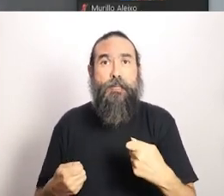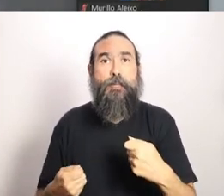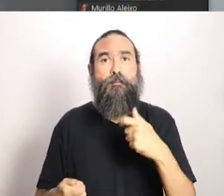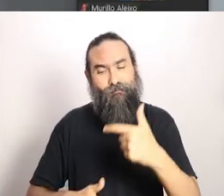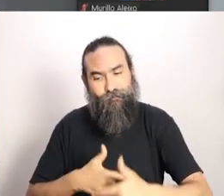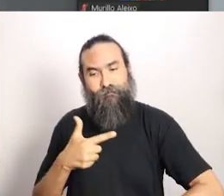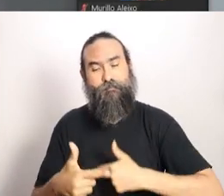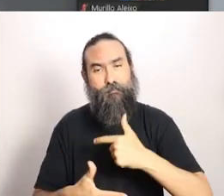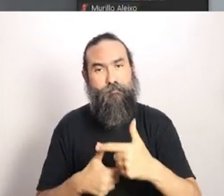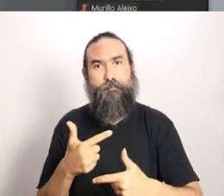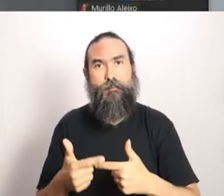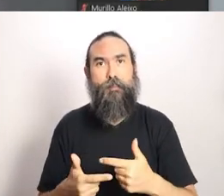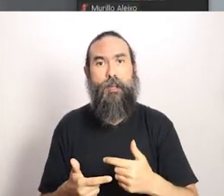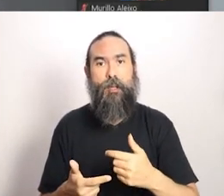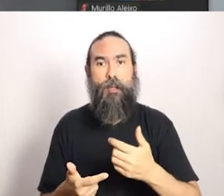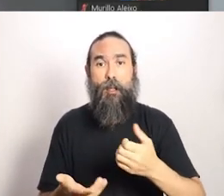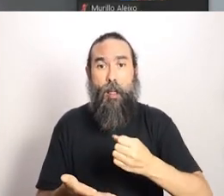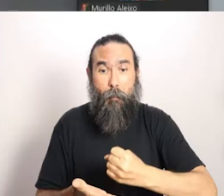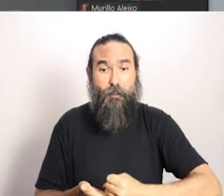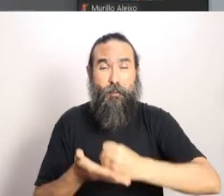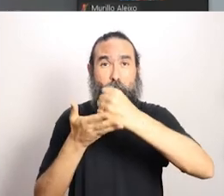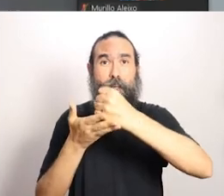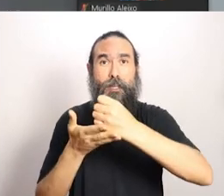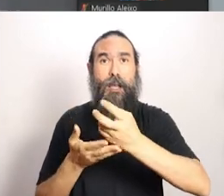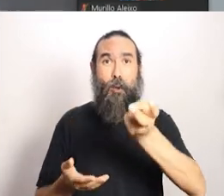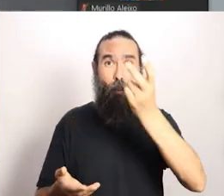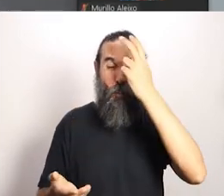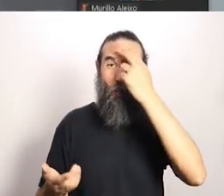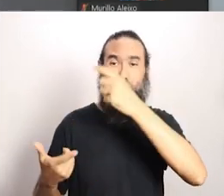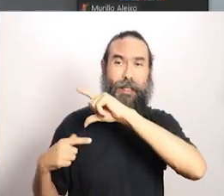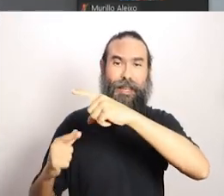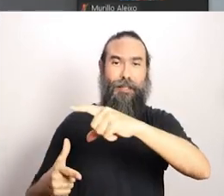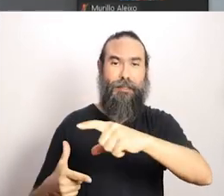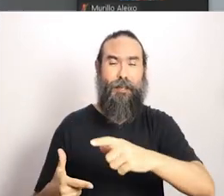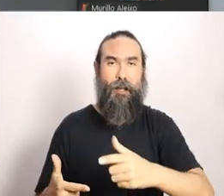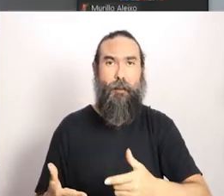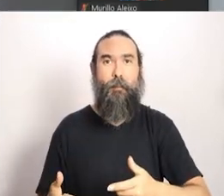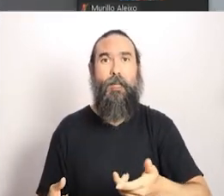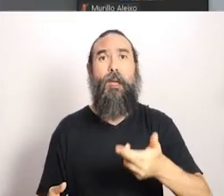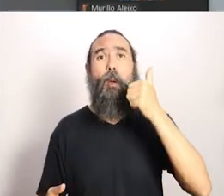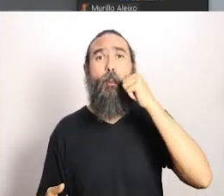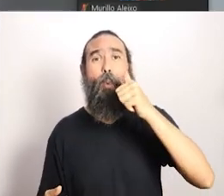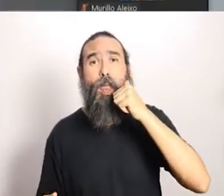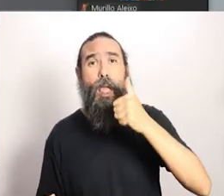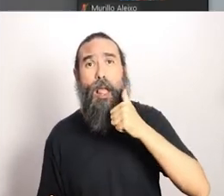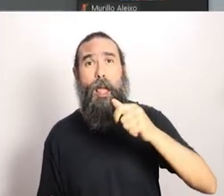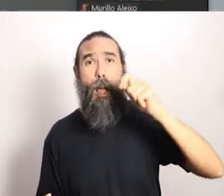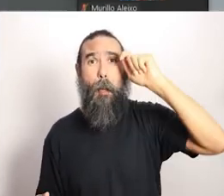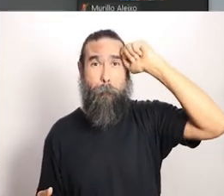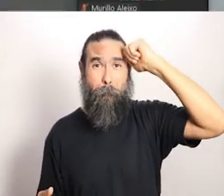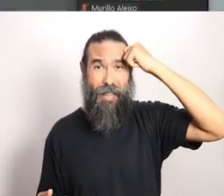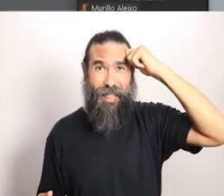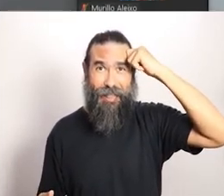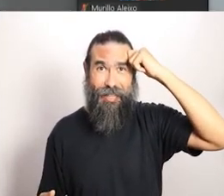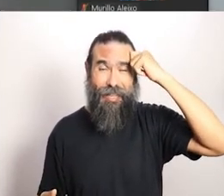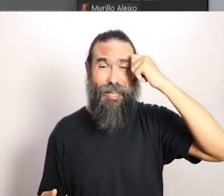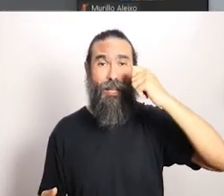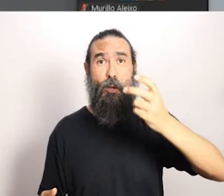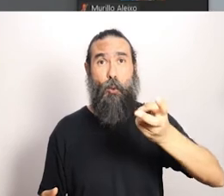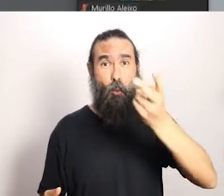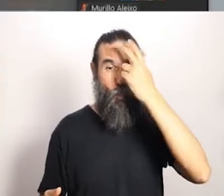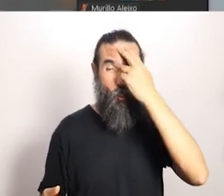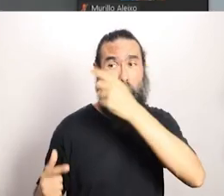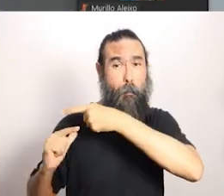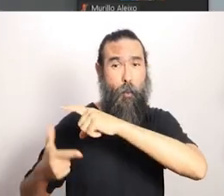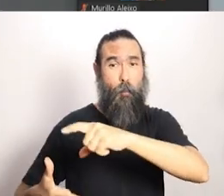do sistema com a cultura popular, com os negros, né? Com as mulheres, né? Aí a mulher é preta e é de cultura